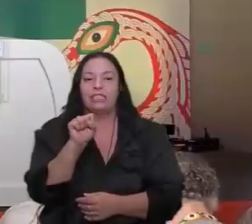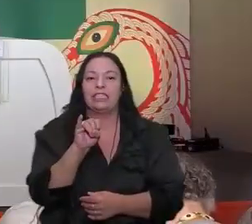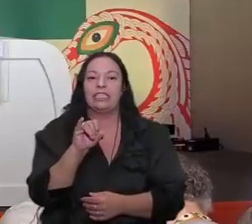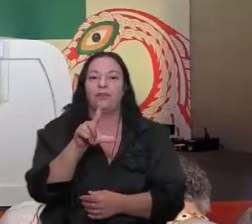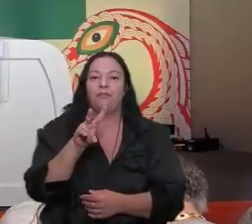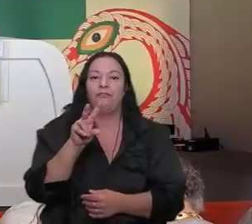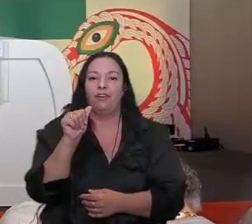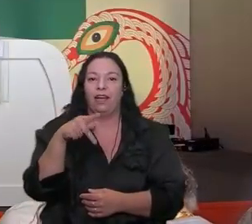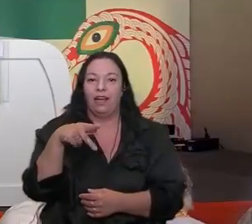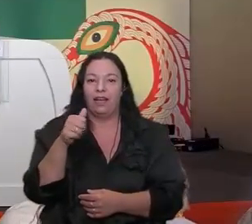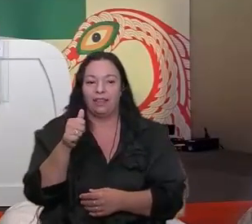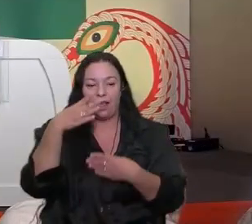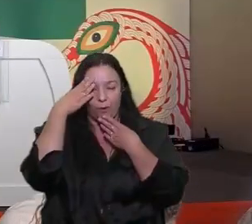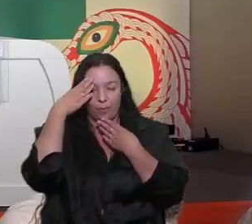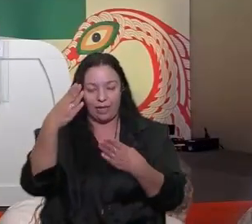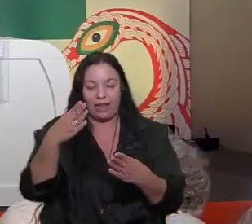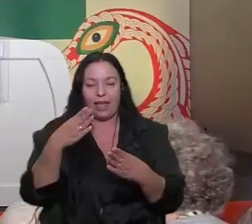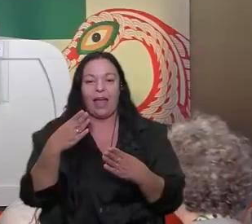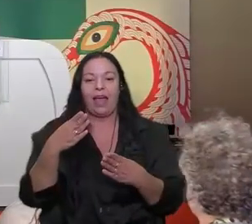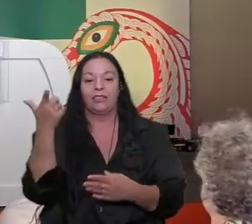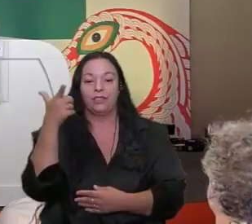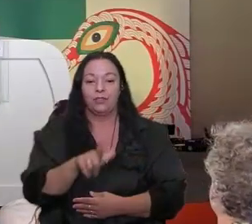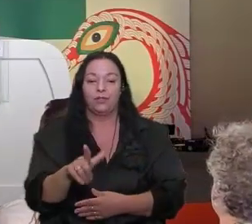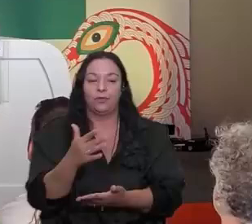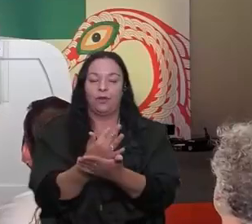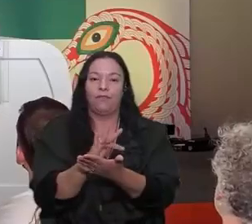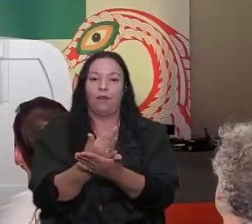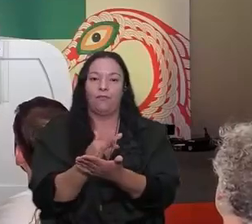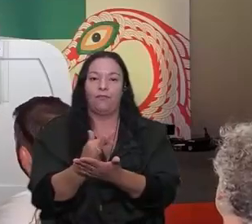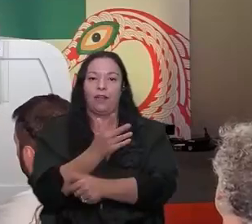Obrigada de novo a Fliparacatu e a todos